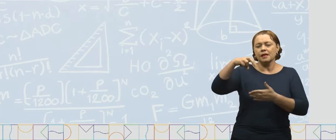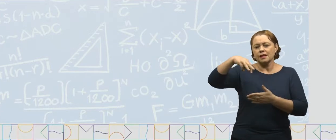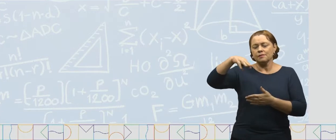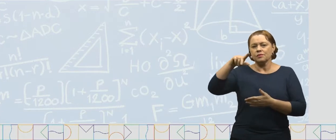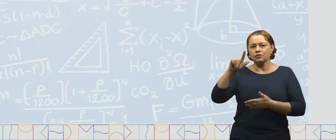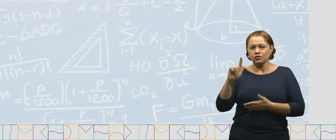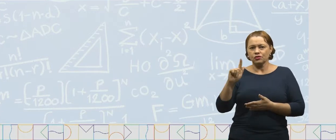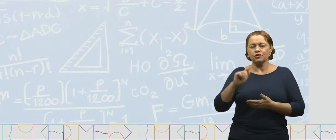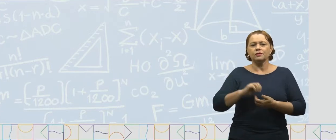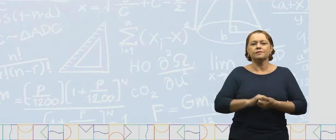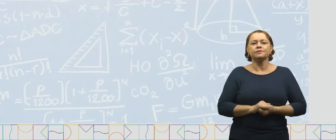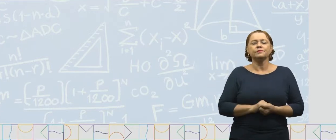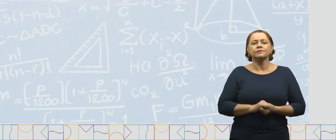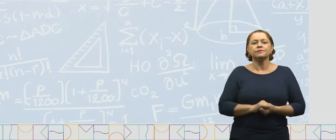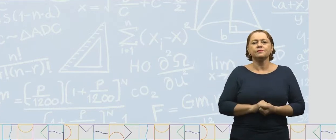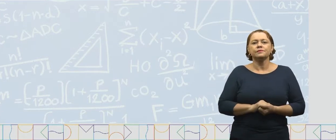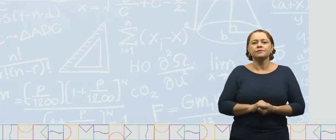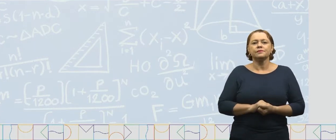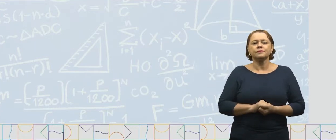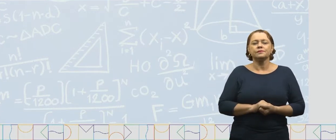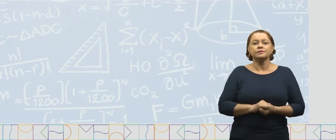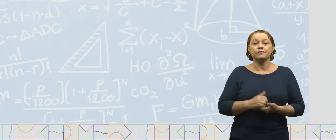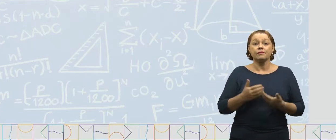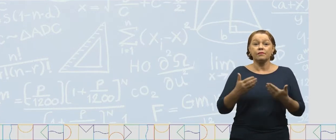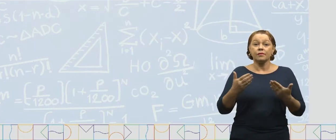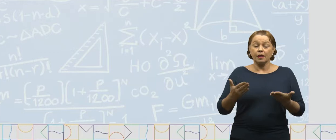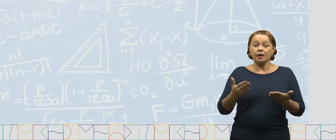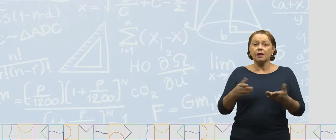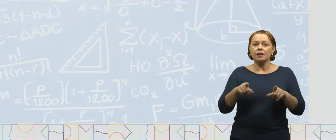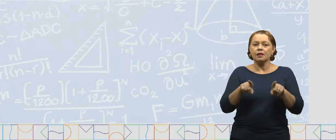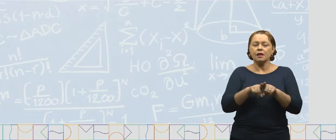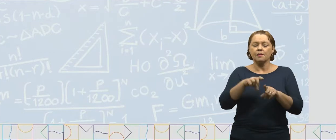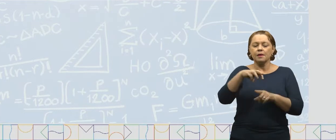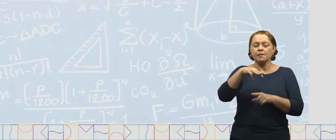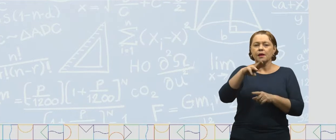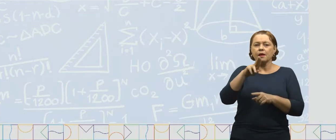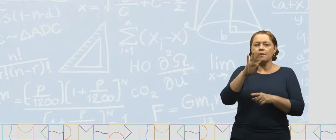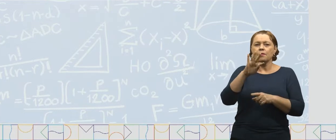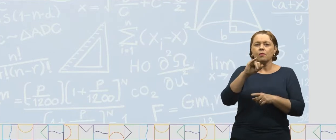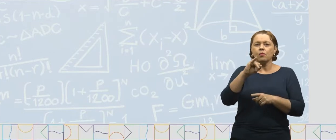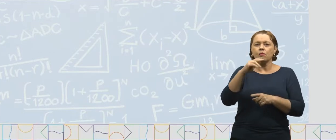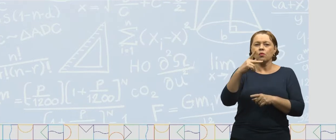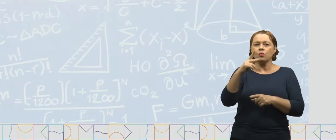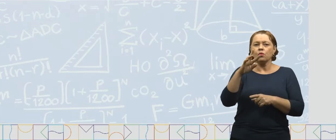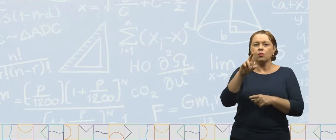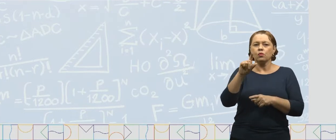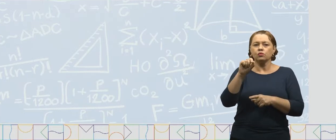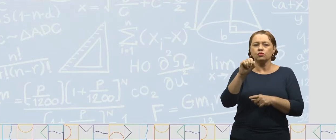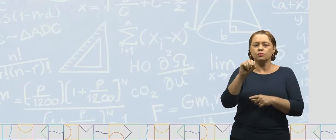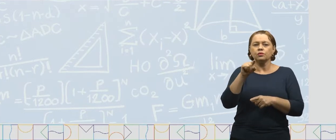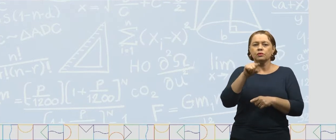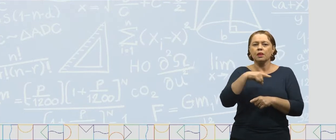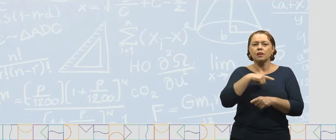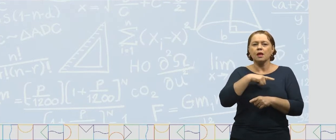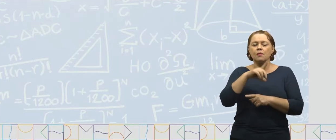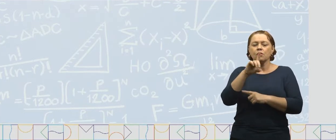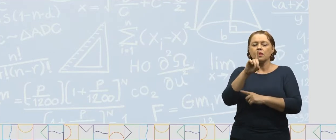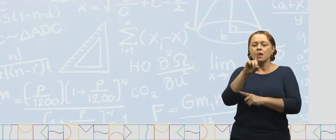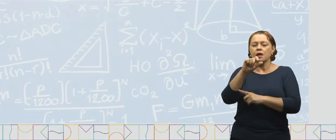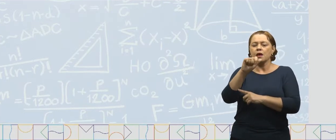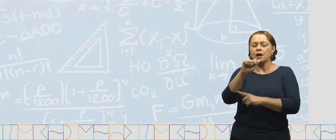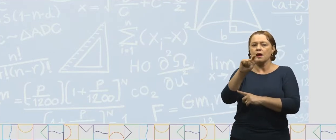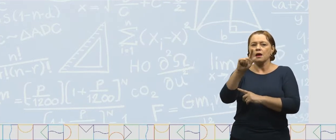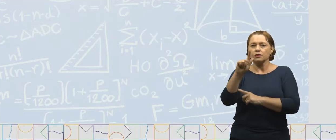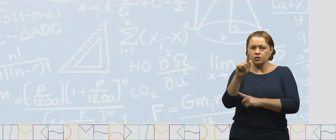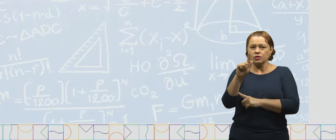letras M, G. E para os múltiplos temos o decagrama, que é o